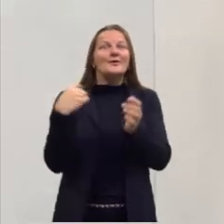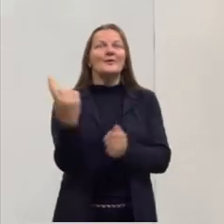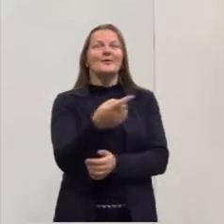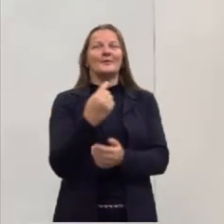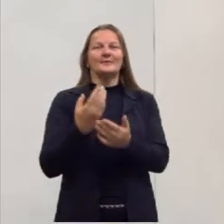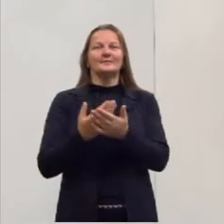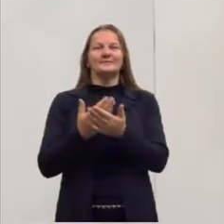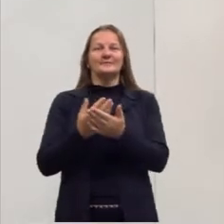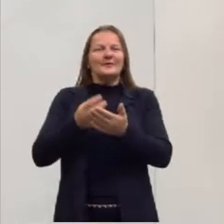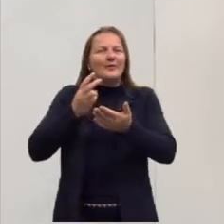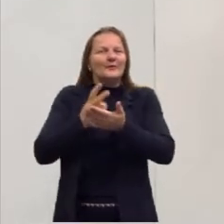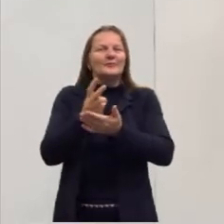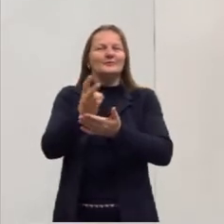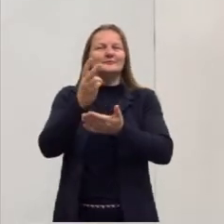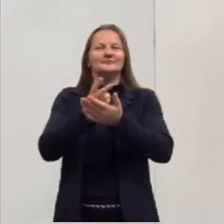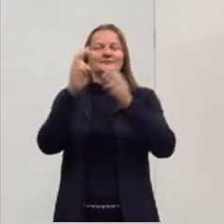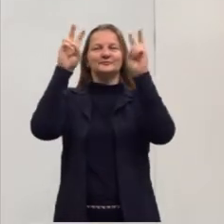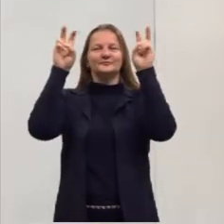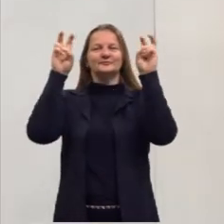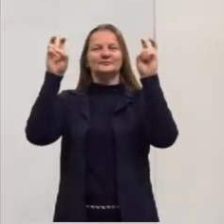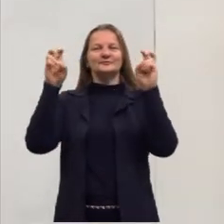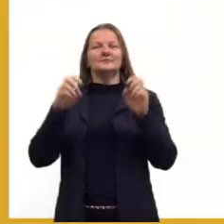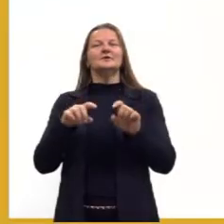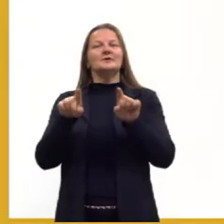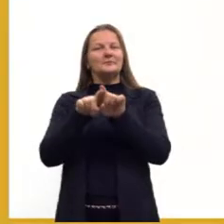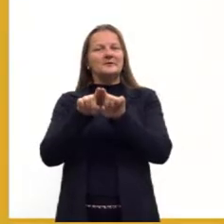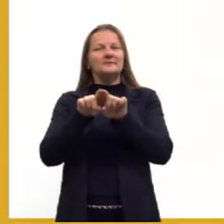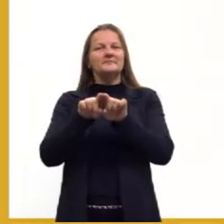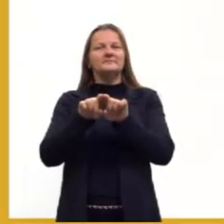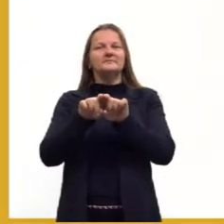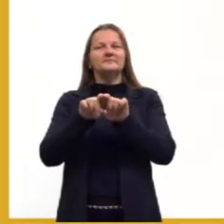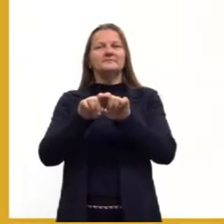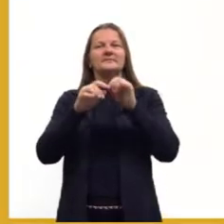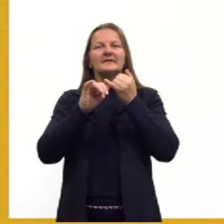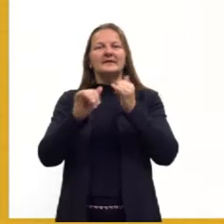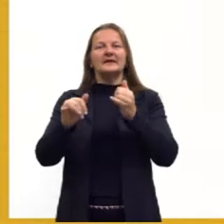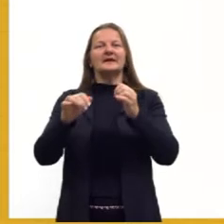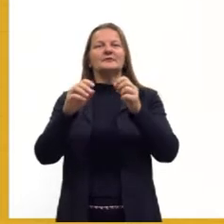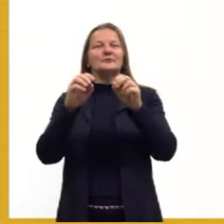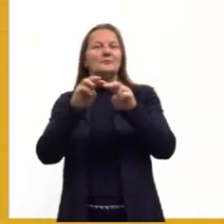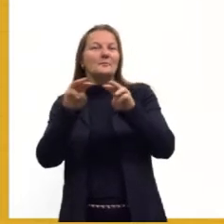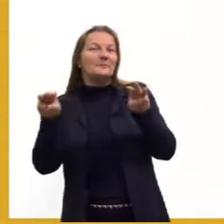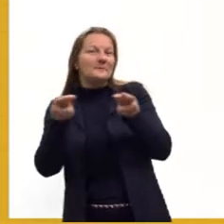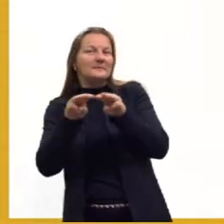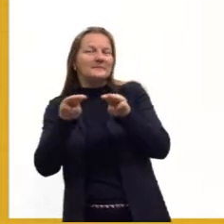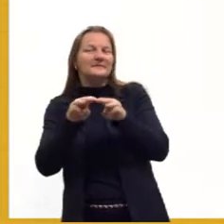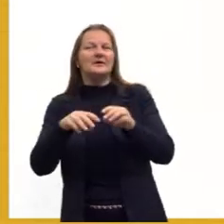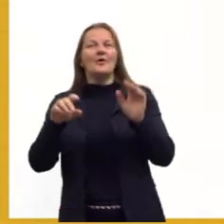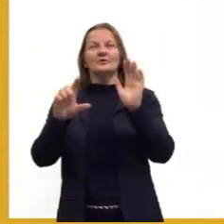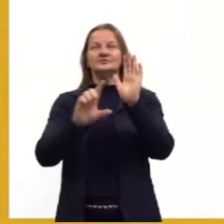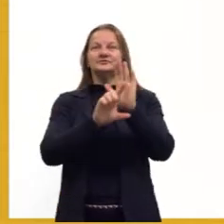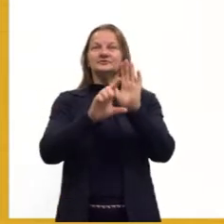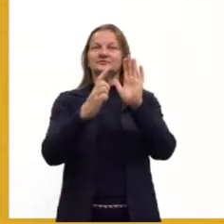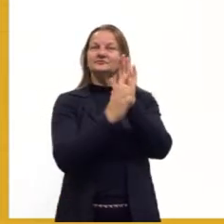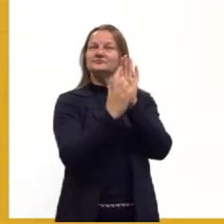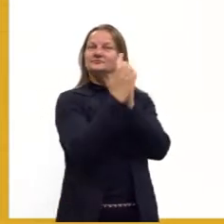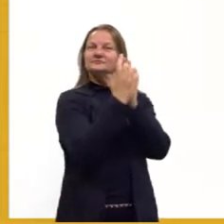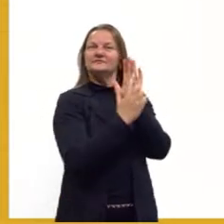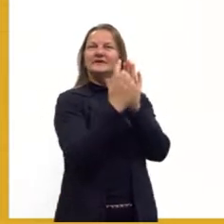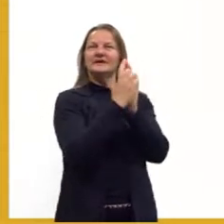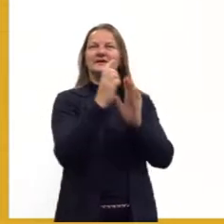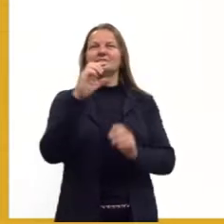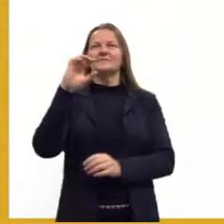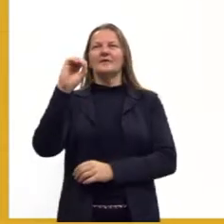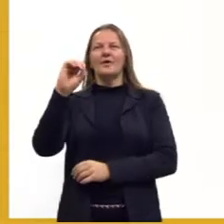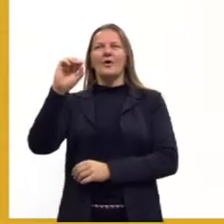aula né É continuando na temática de eletromagnetismo a gente tá entrando em leideohm certo Lembrando que